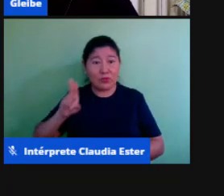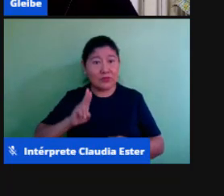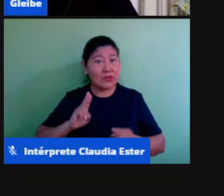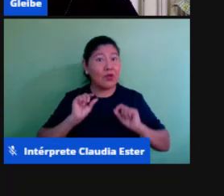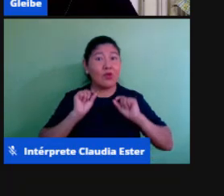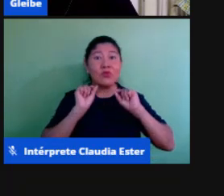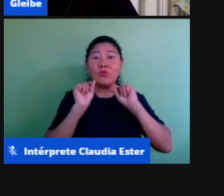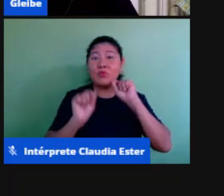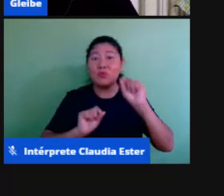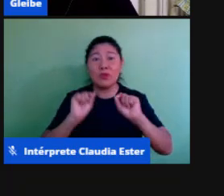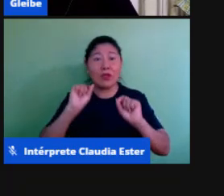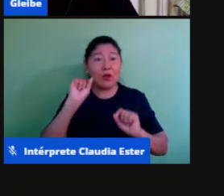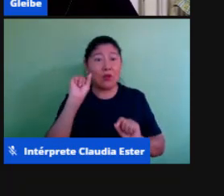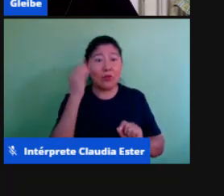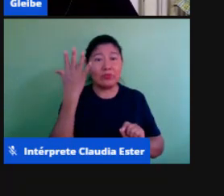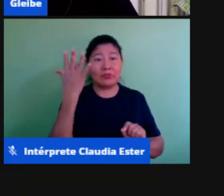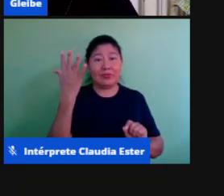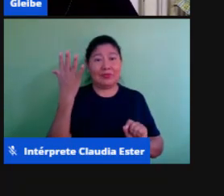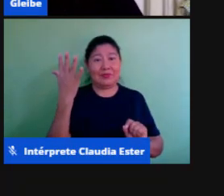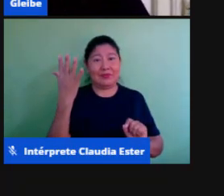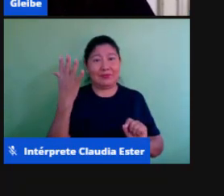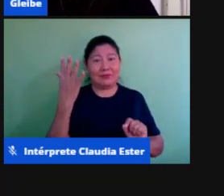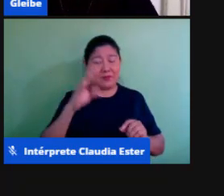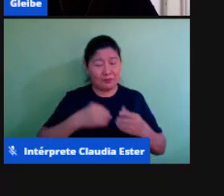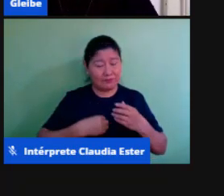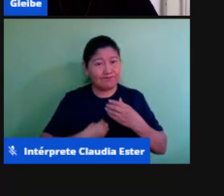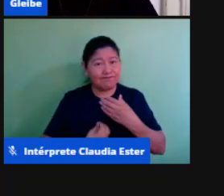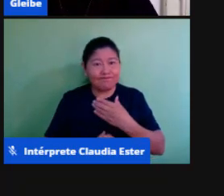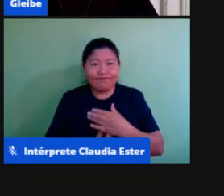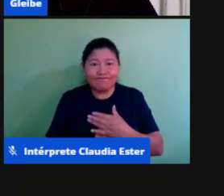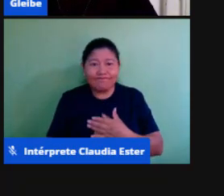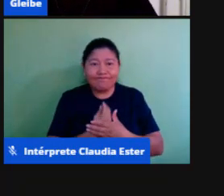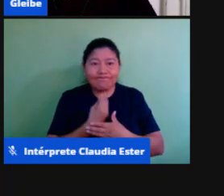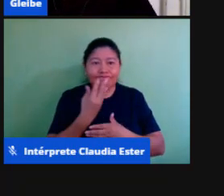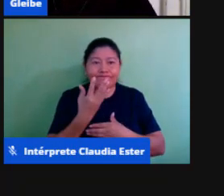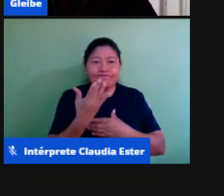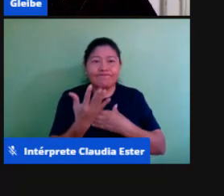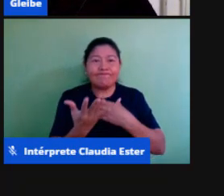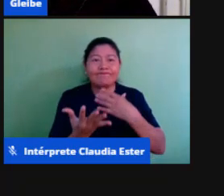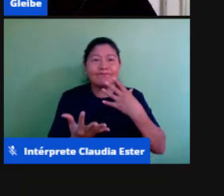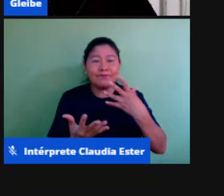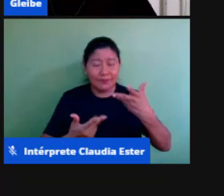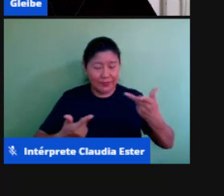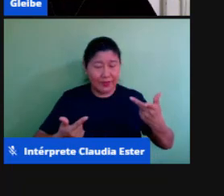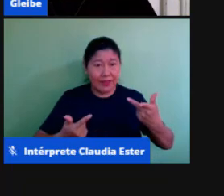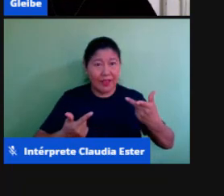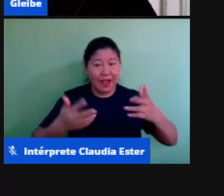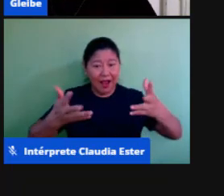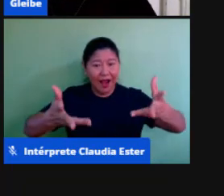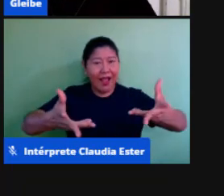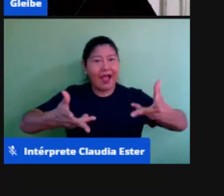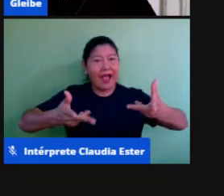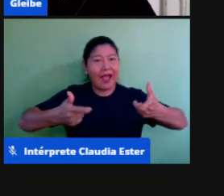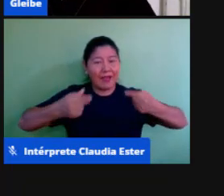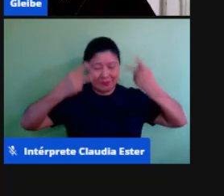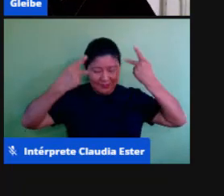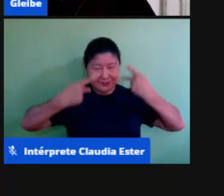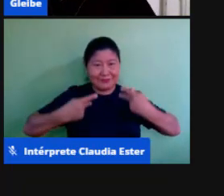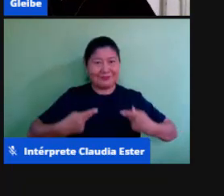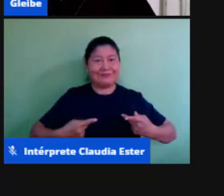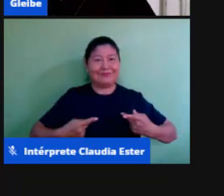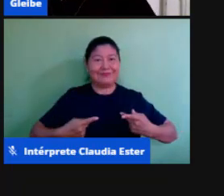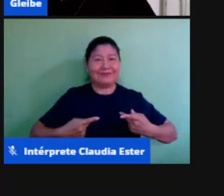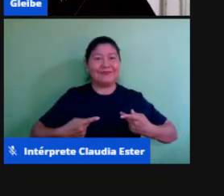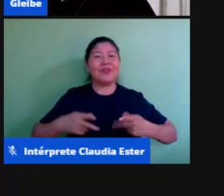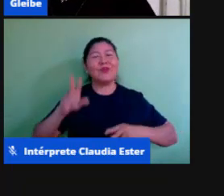Coloque para fora suas qualidades e use as suas habilidades. Assim você poderá